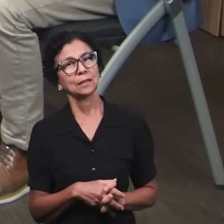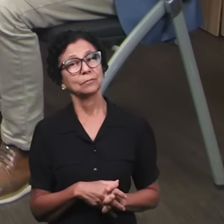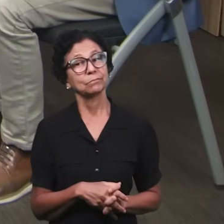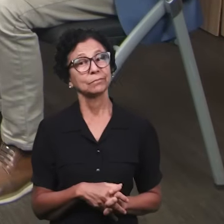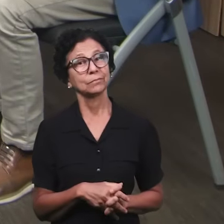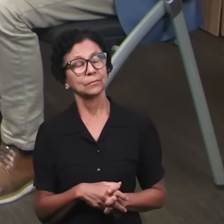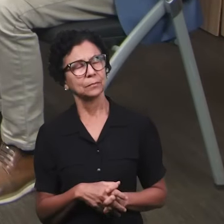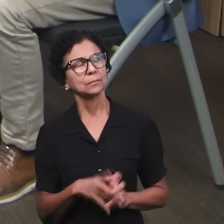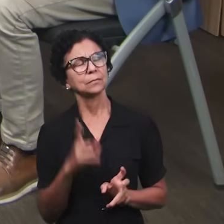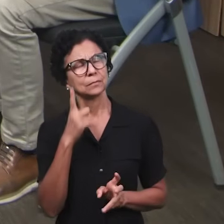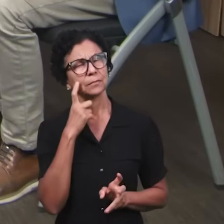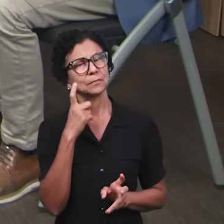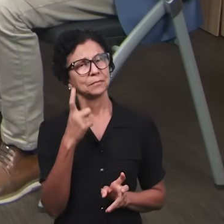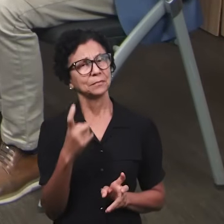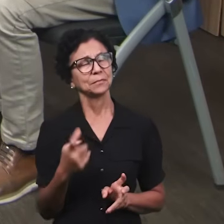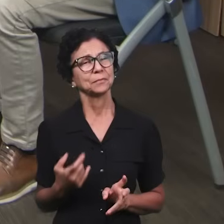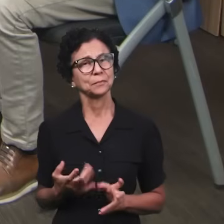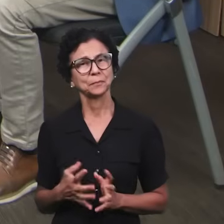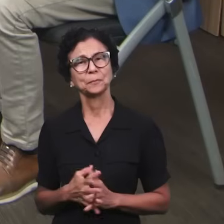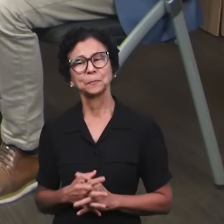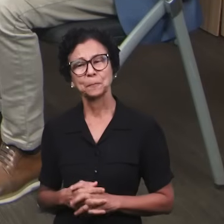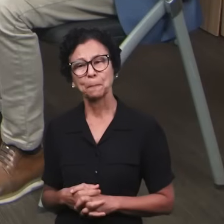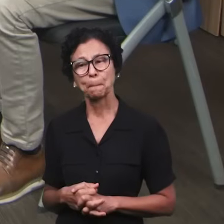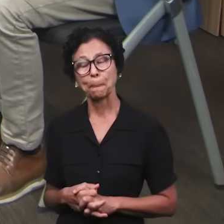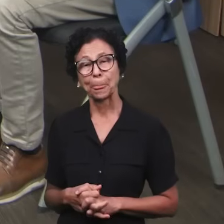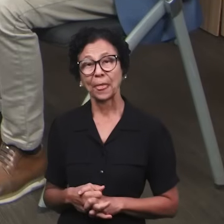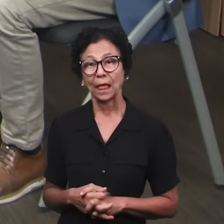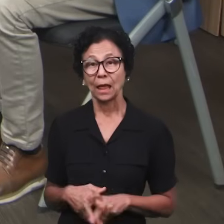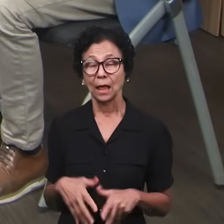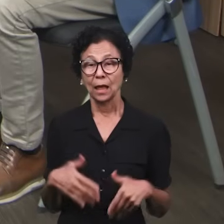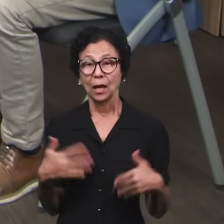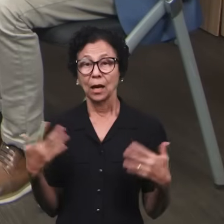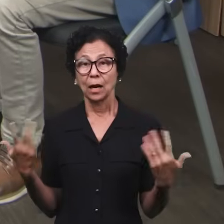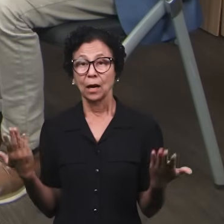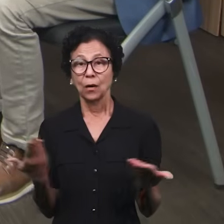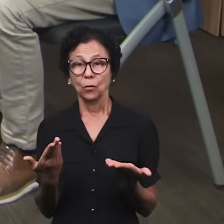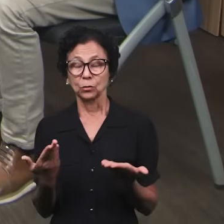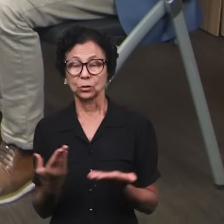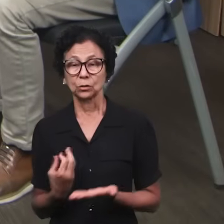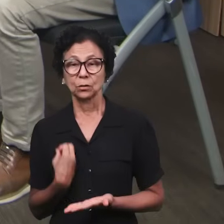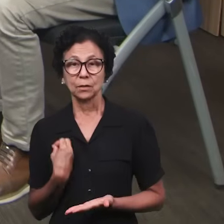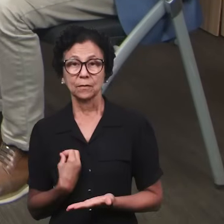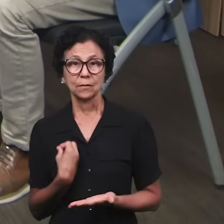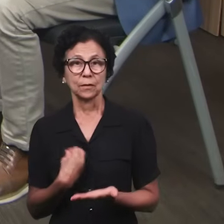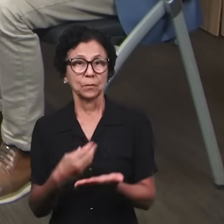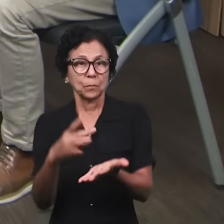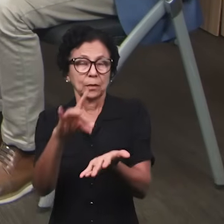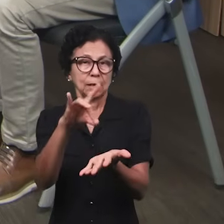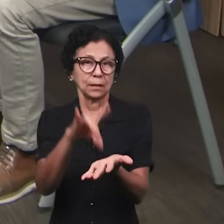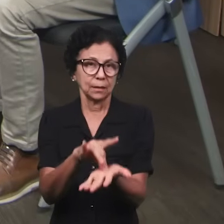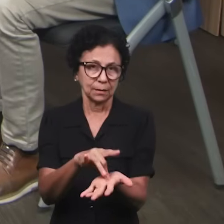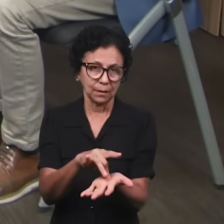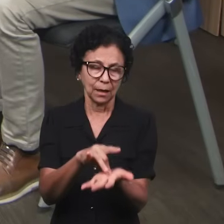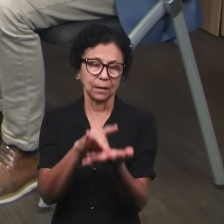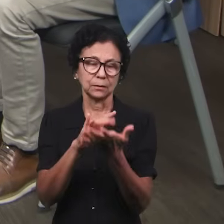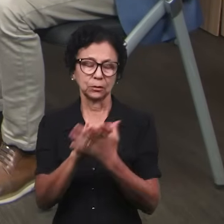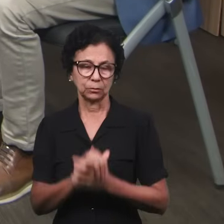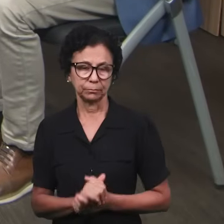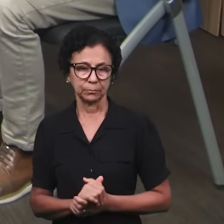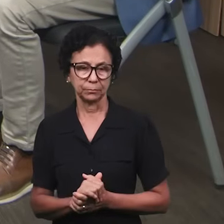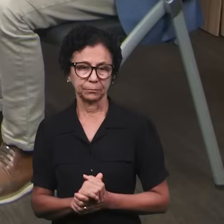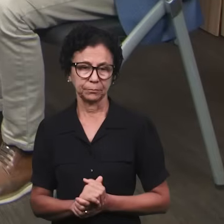eu achei muito interessante porque a gente vive uma realidade não só da expectativa